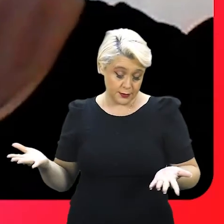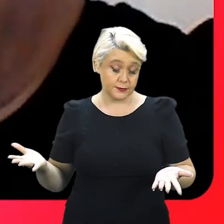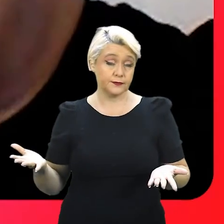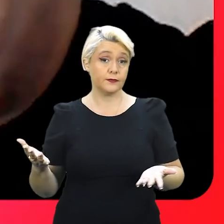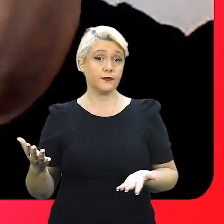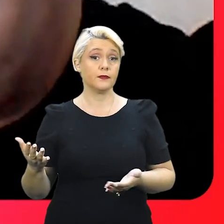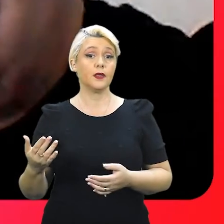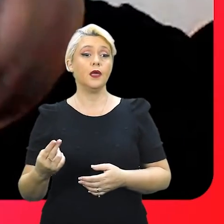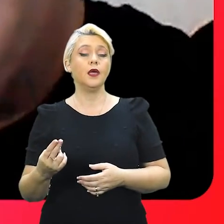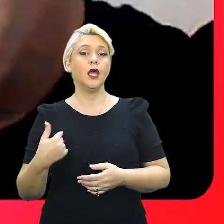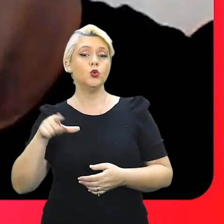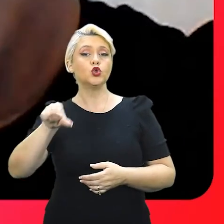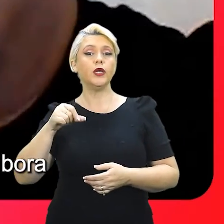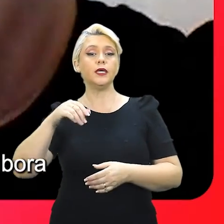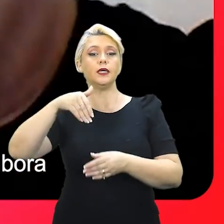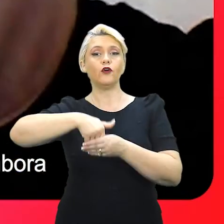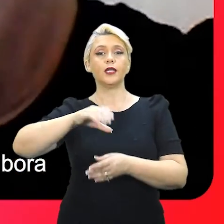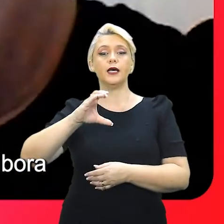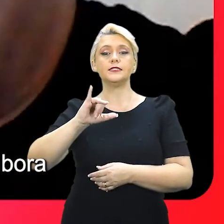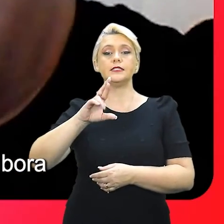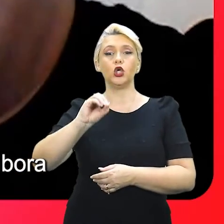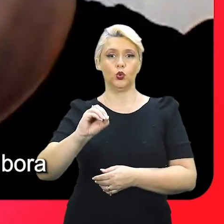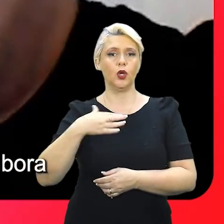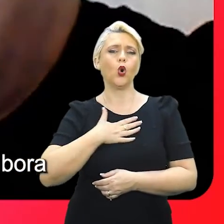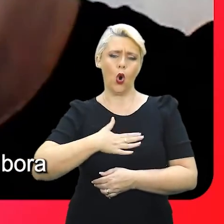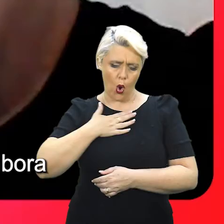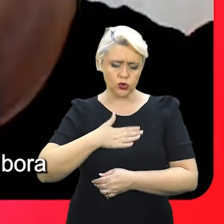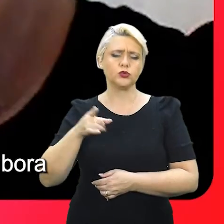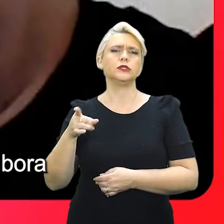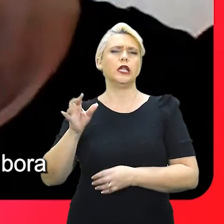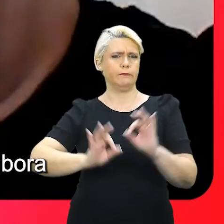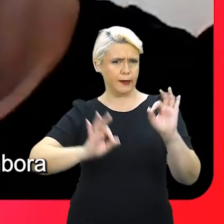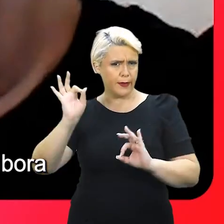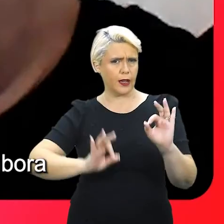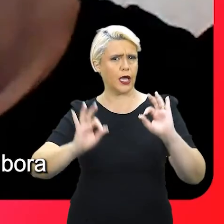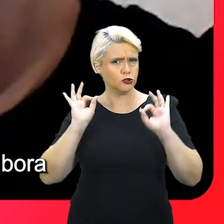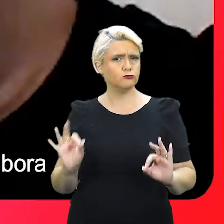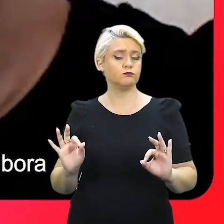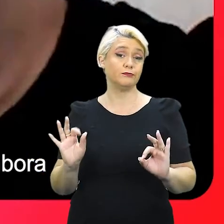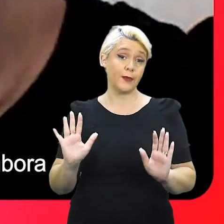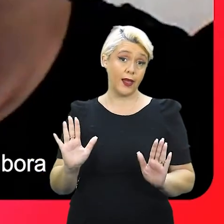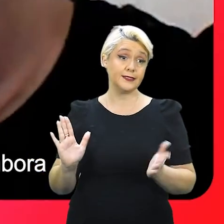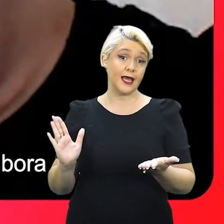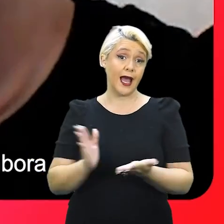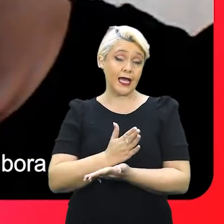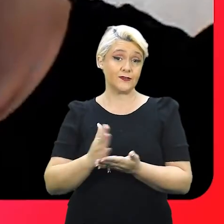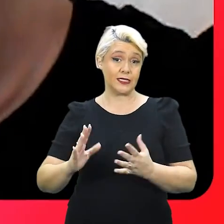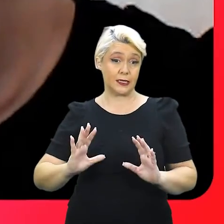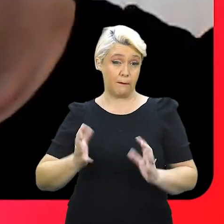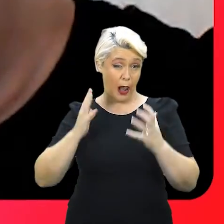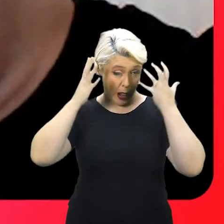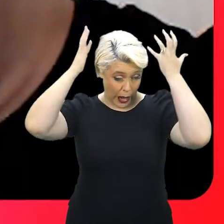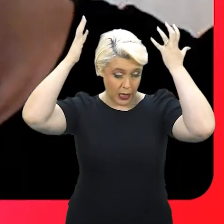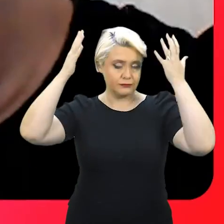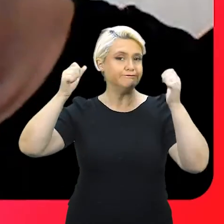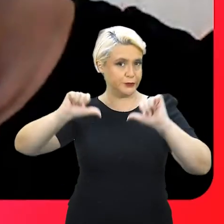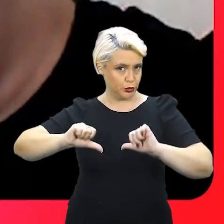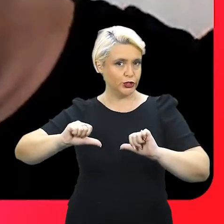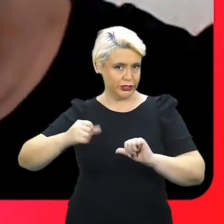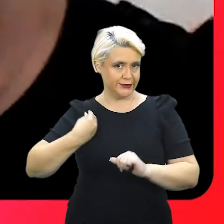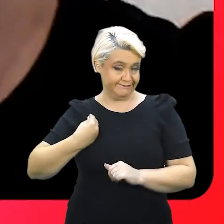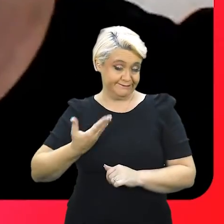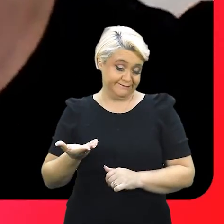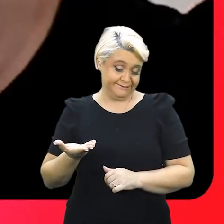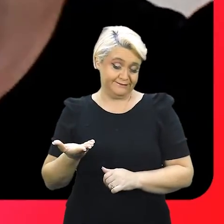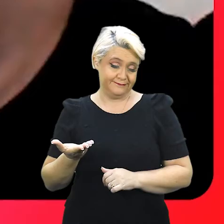o meu nome é o Ciro Gomes. Eu gosto do Ciro, o Ciro é preparadíssimo, embora às vezes é muito raivoso, isso o prejudica, na minha